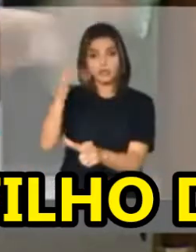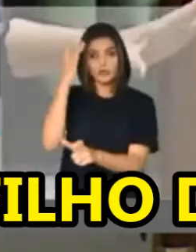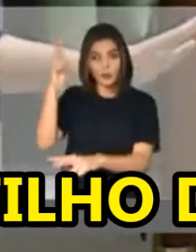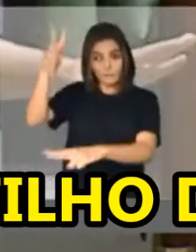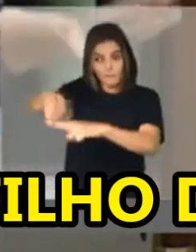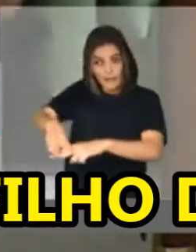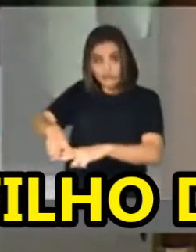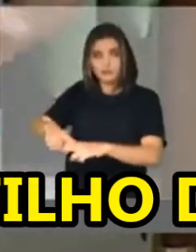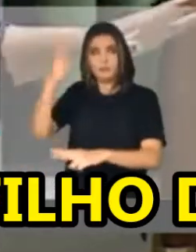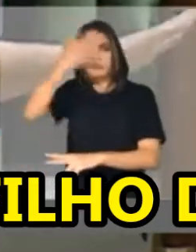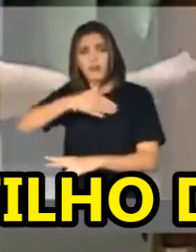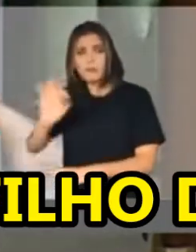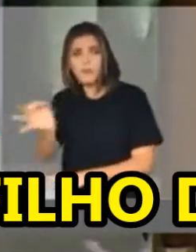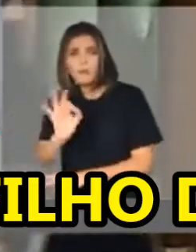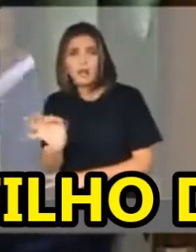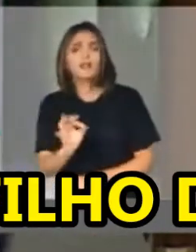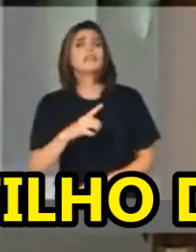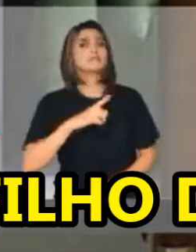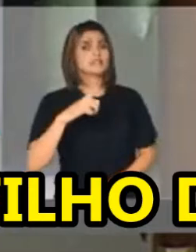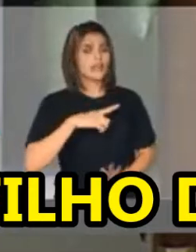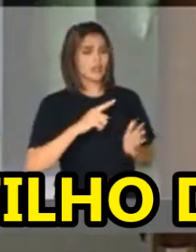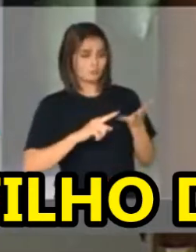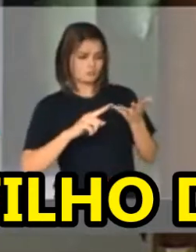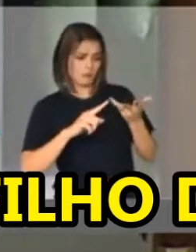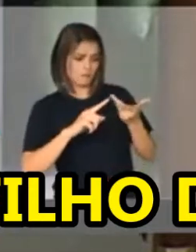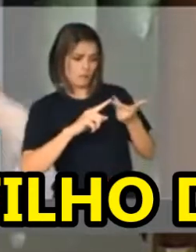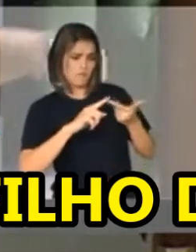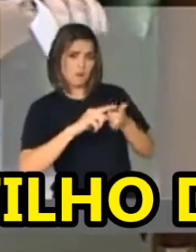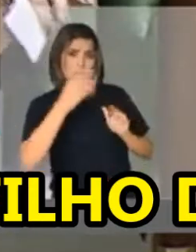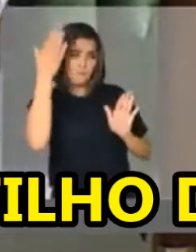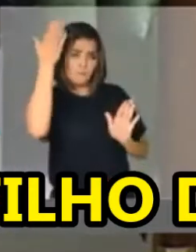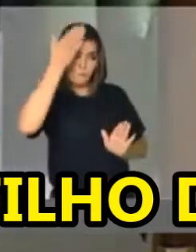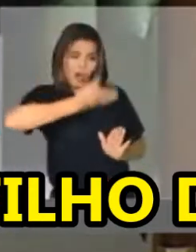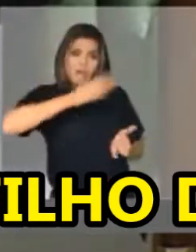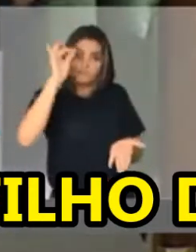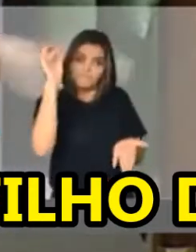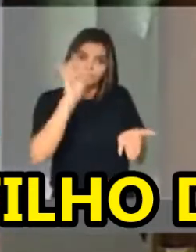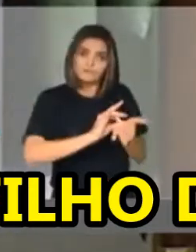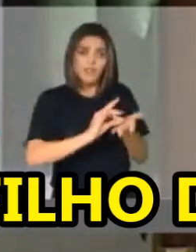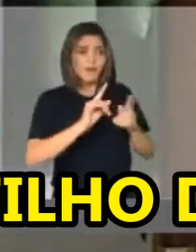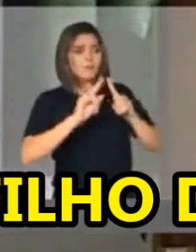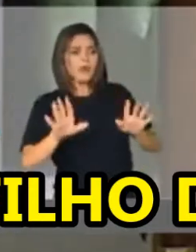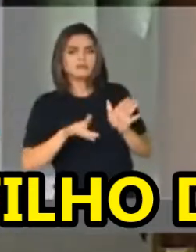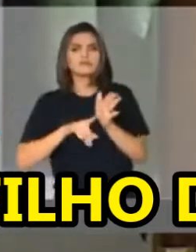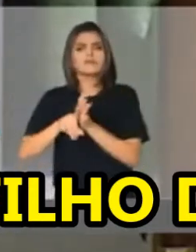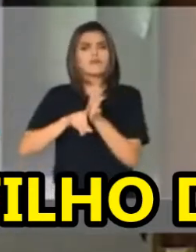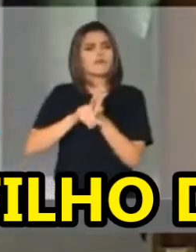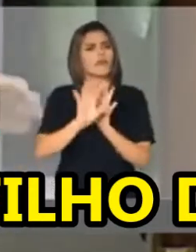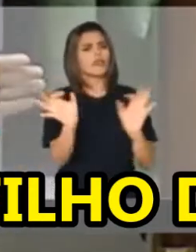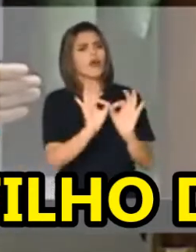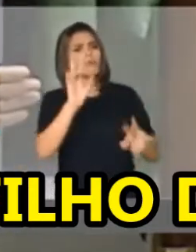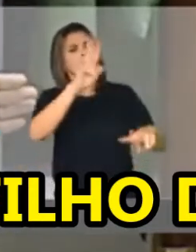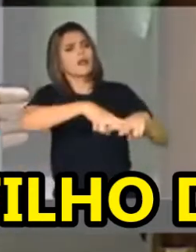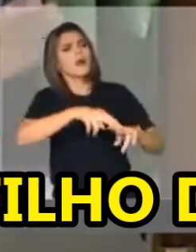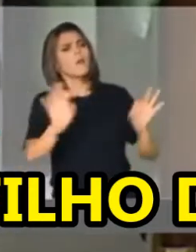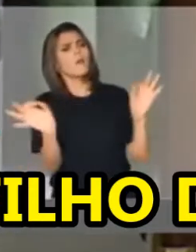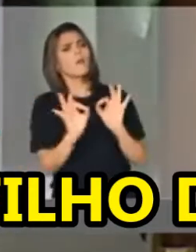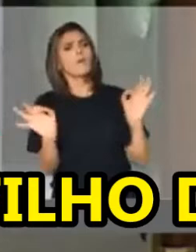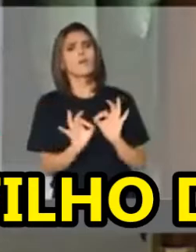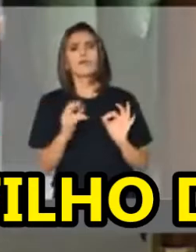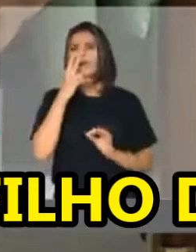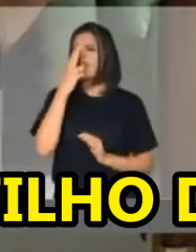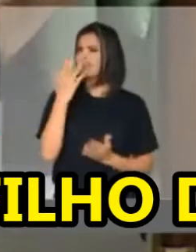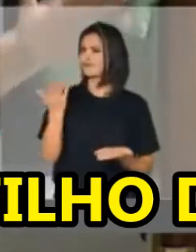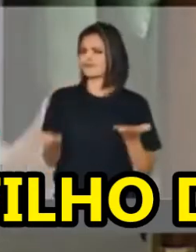e provas sem nenhuma apuração concreta e sem prisão. Então nós estamos vivendo